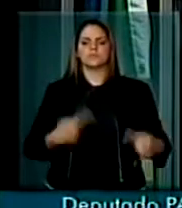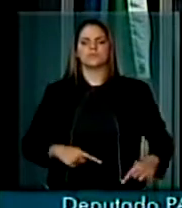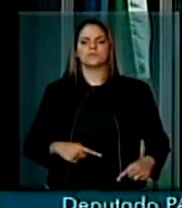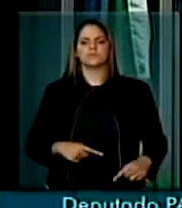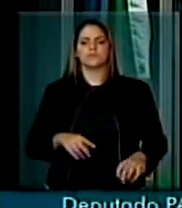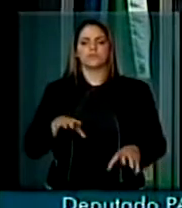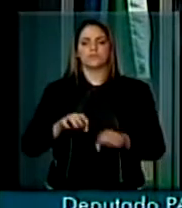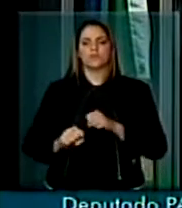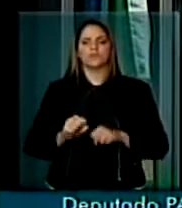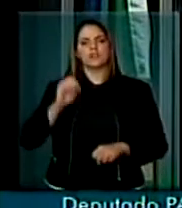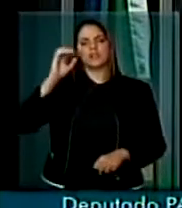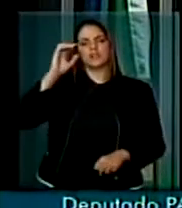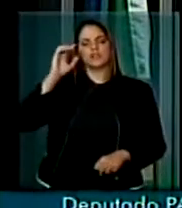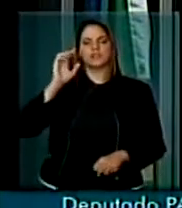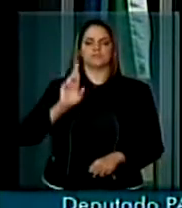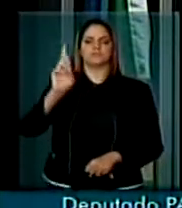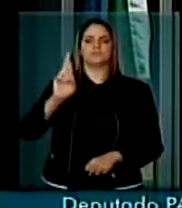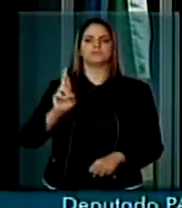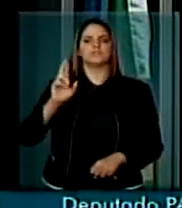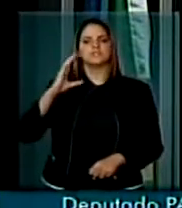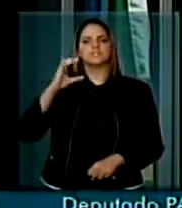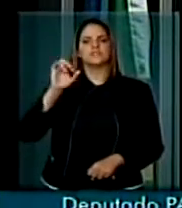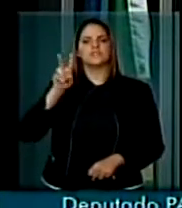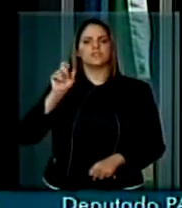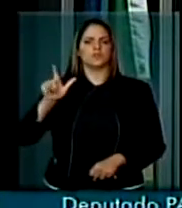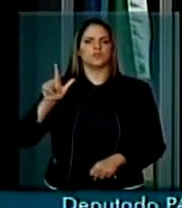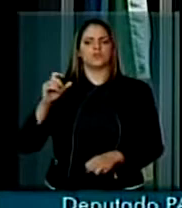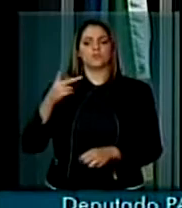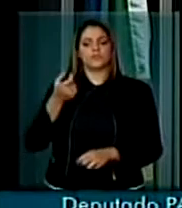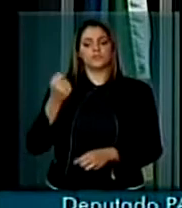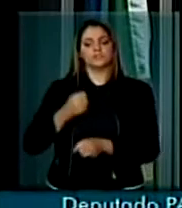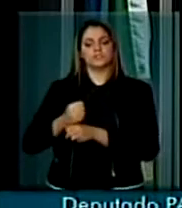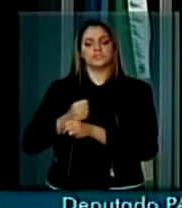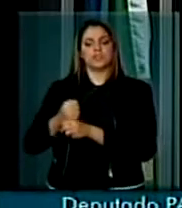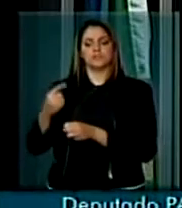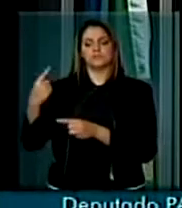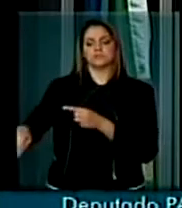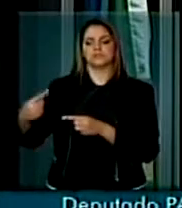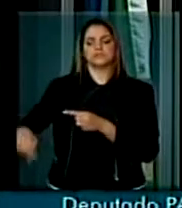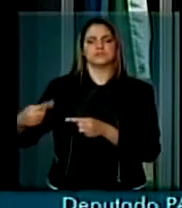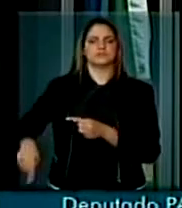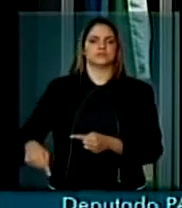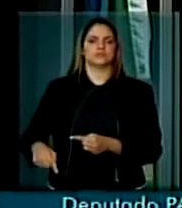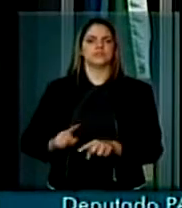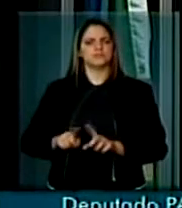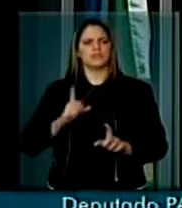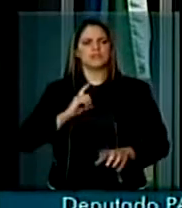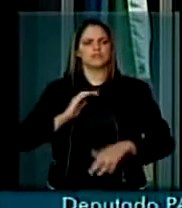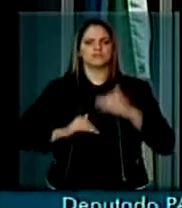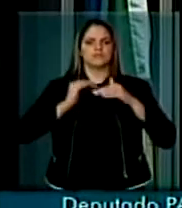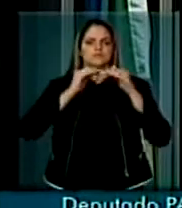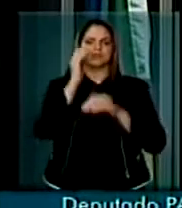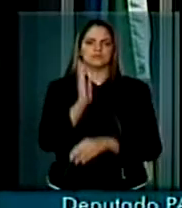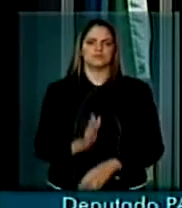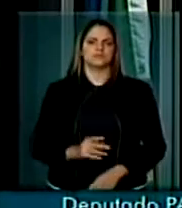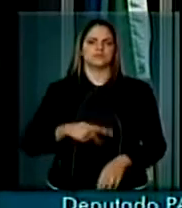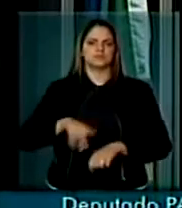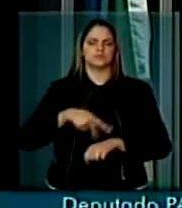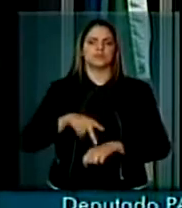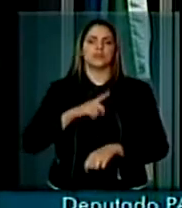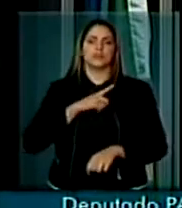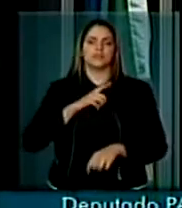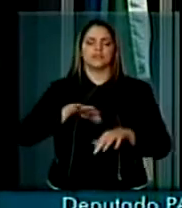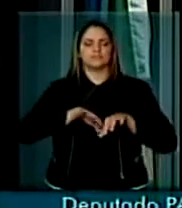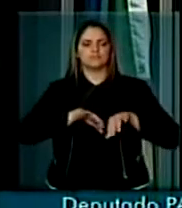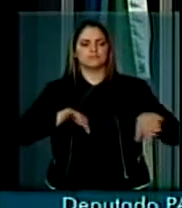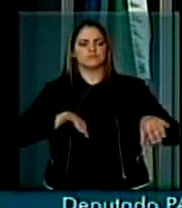formação de lideranças conservadoras civis ao longo de 20 anos. Mas houve também um processo de desenvolvimento do país, houve o afastamento